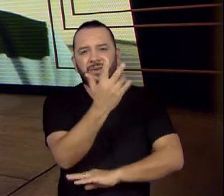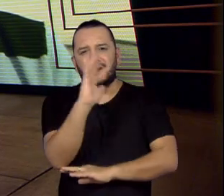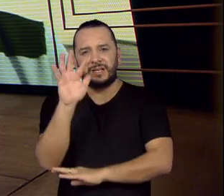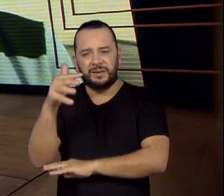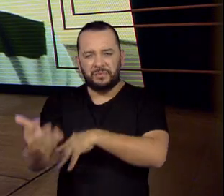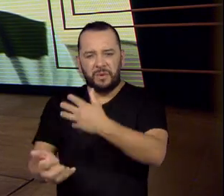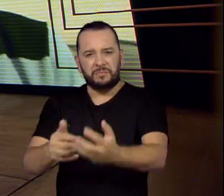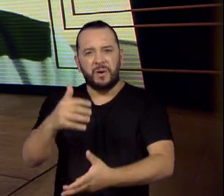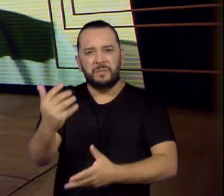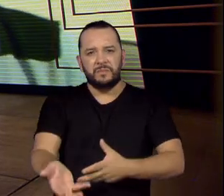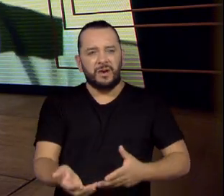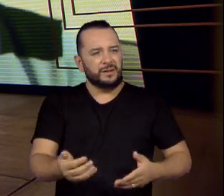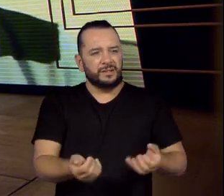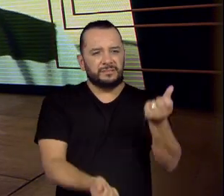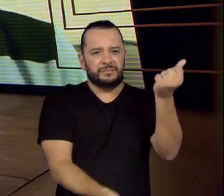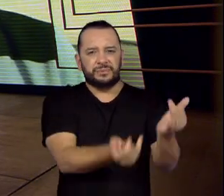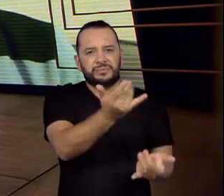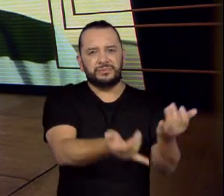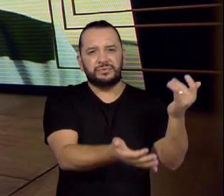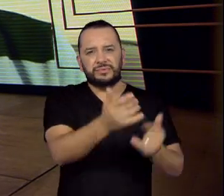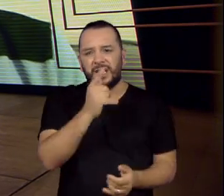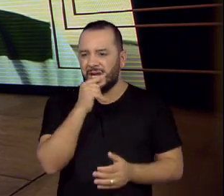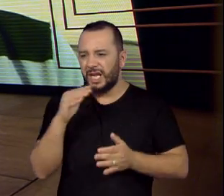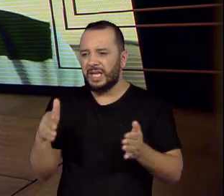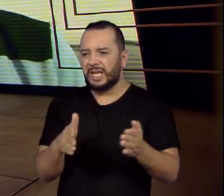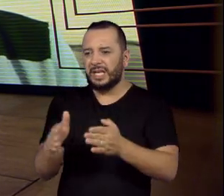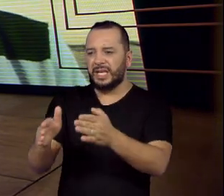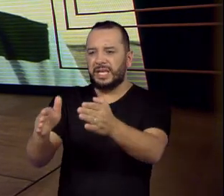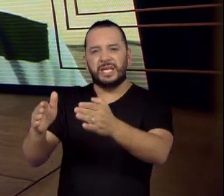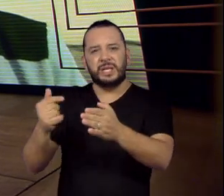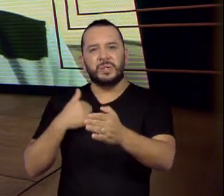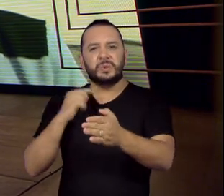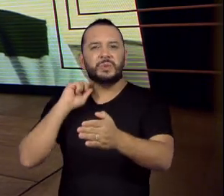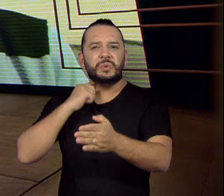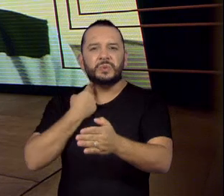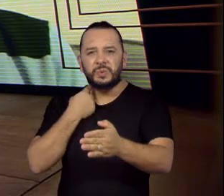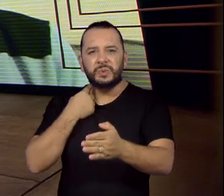florestas incendiadas, rios envenenados,